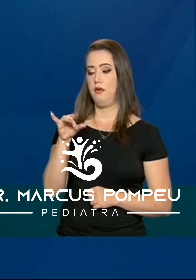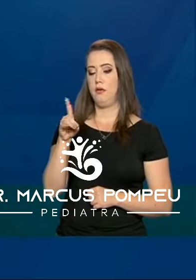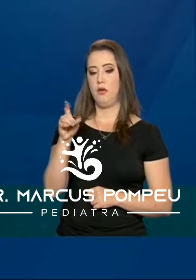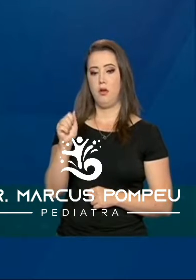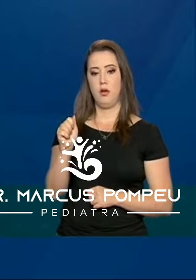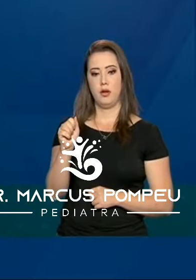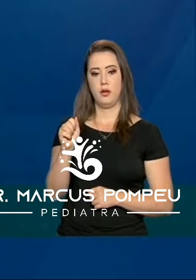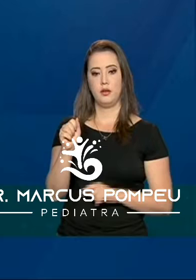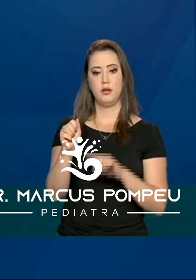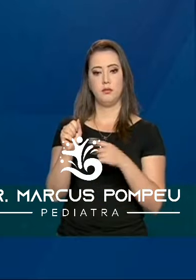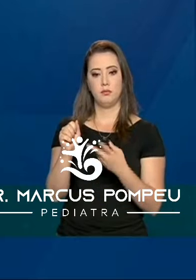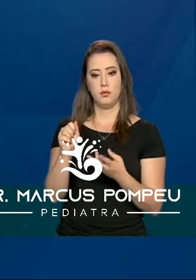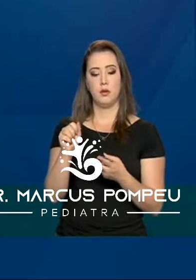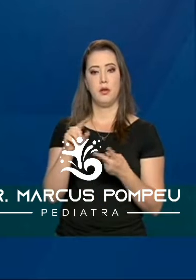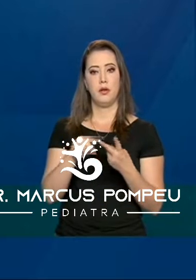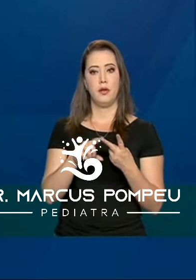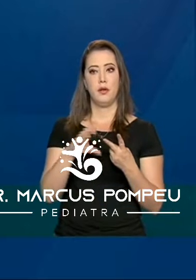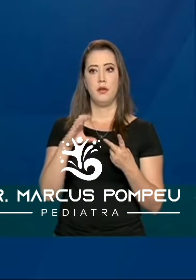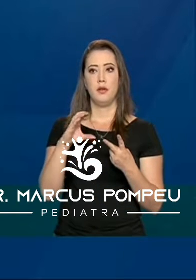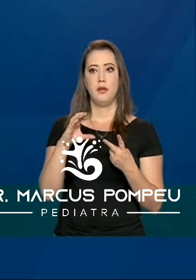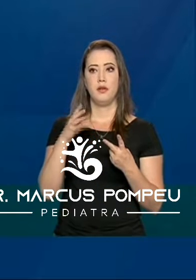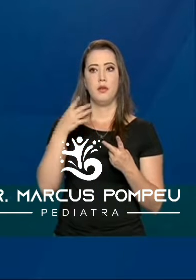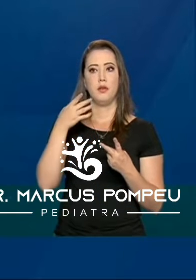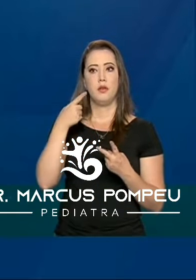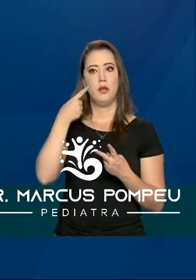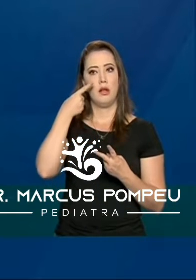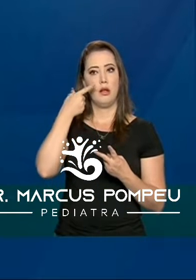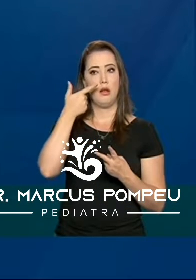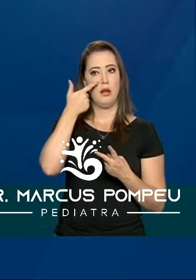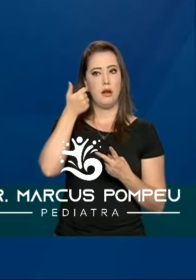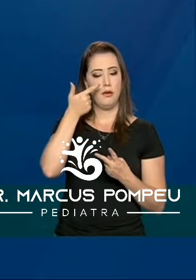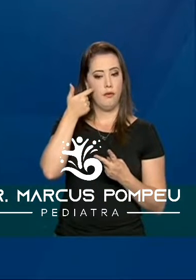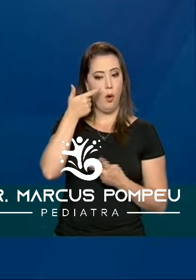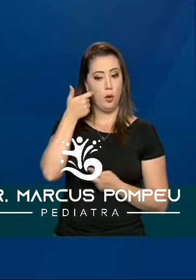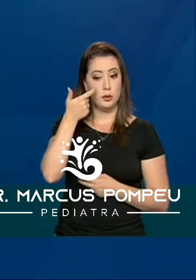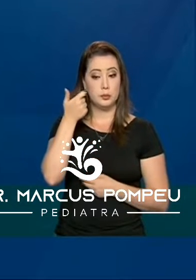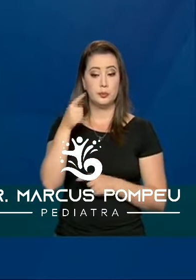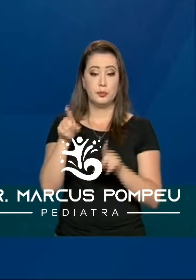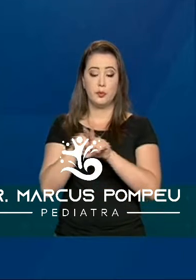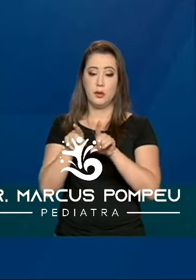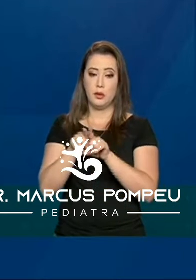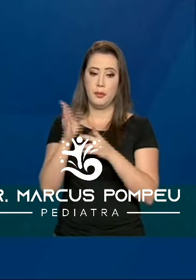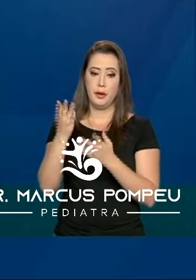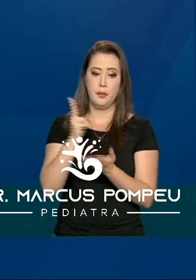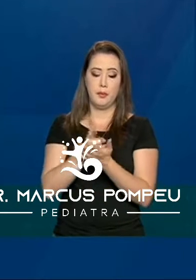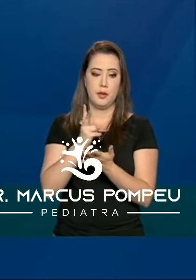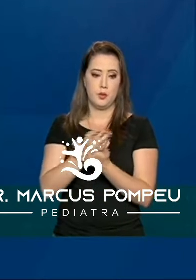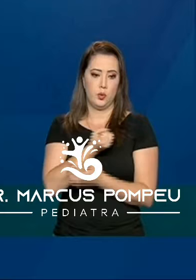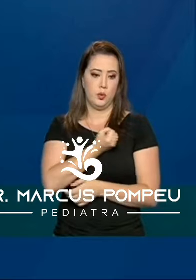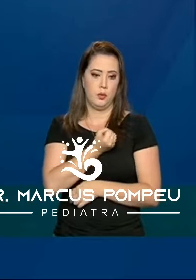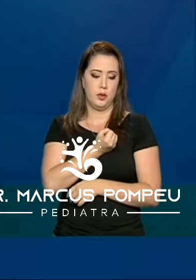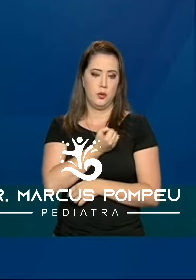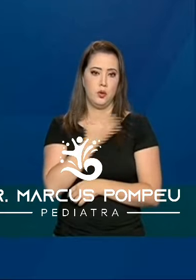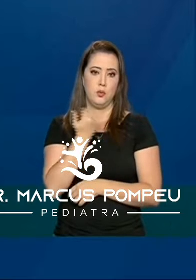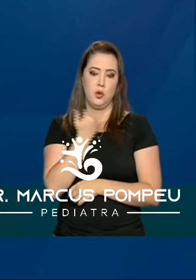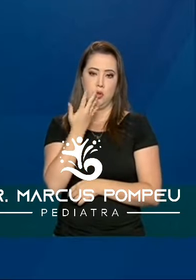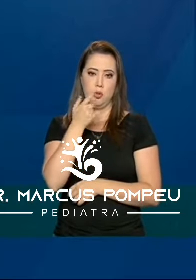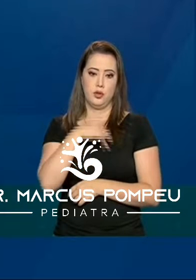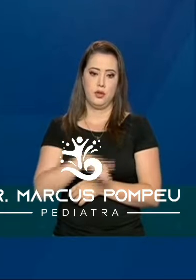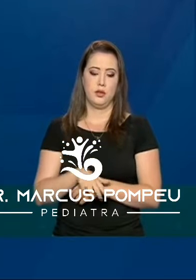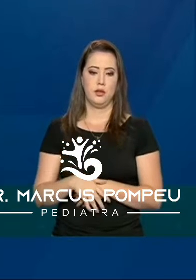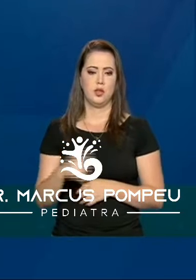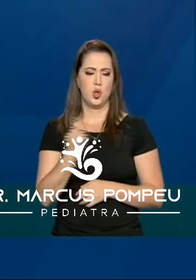Califórnia, com todas as restrições, 10 mortes em crianças. Será que nós somos tão diferentes deles assim? Nova